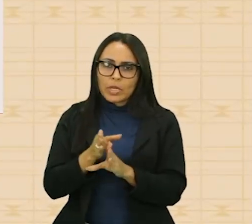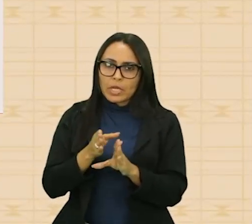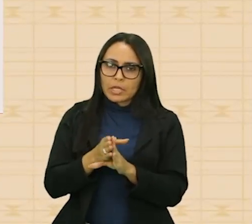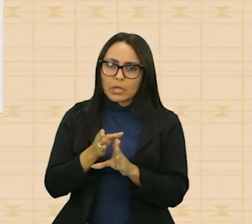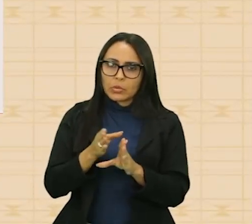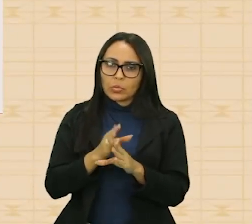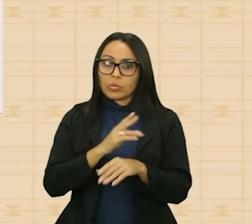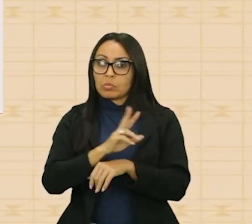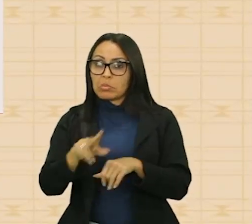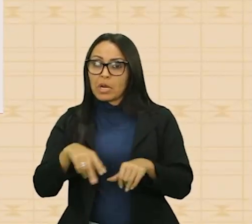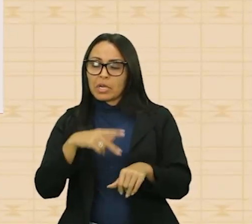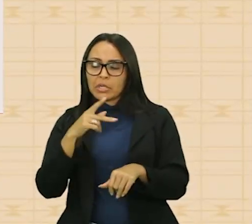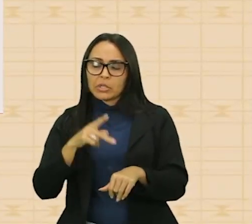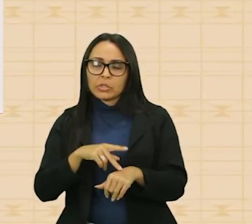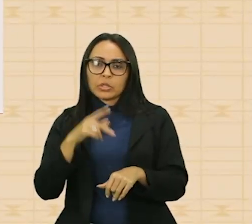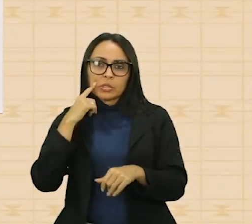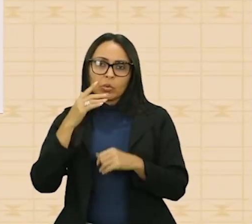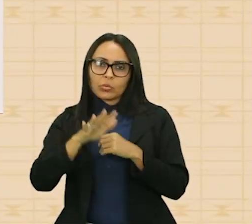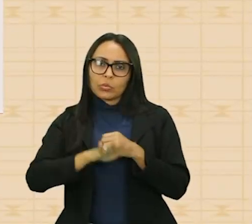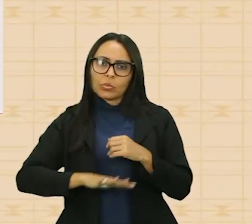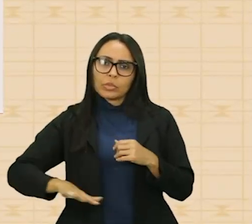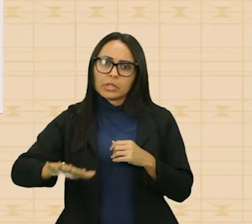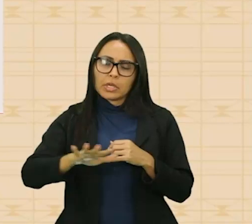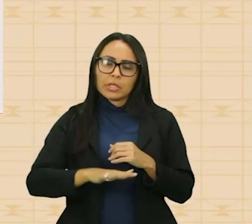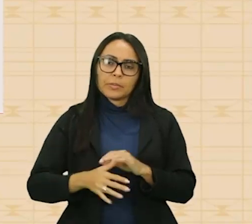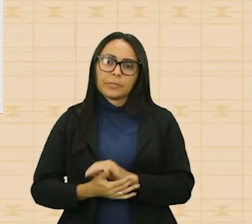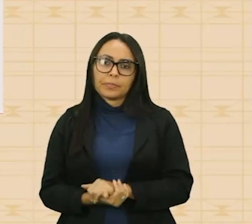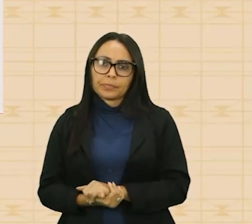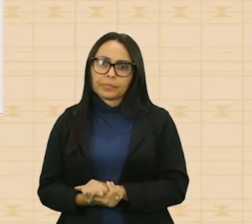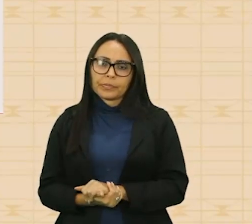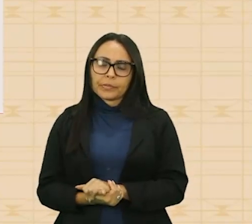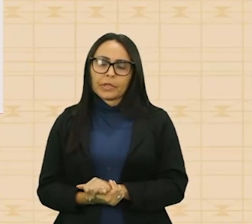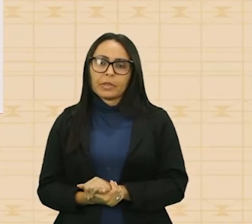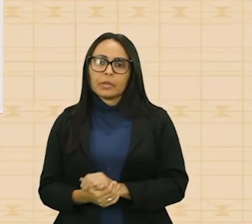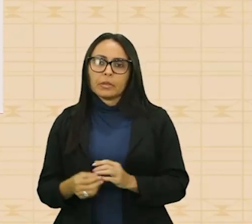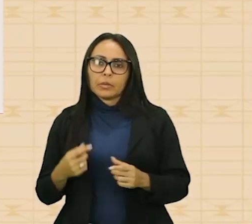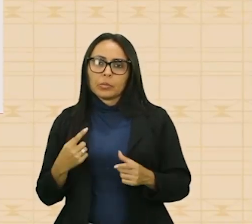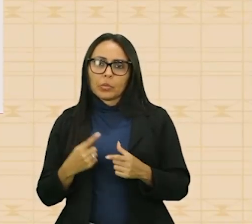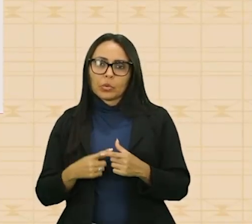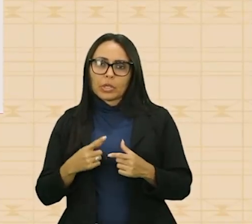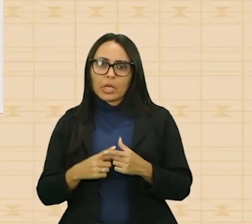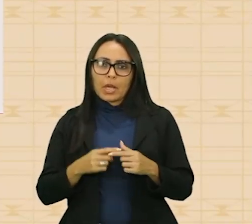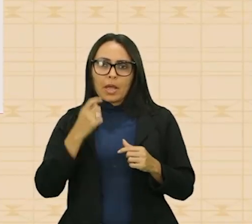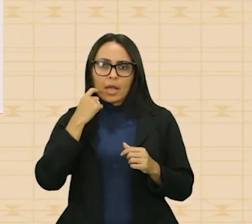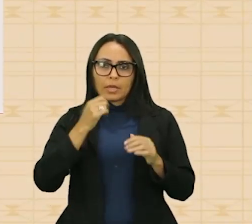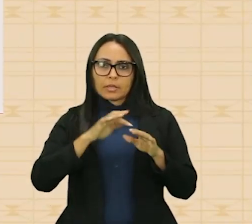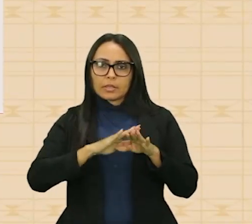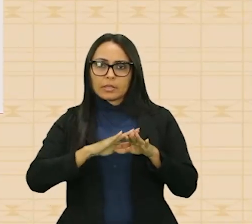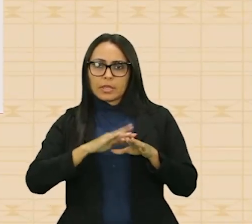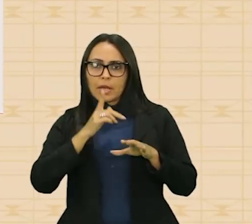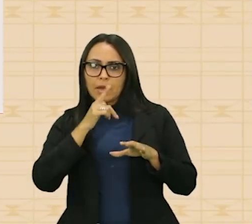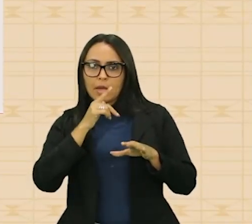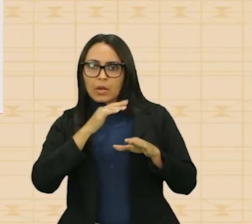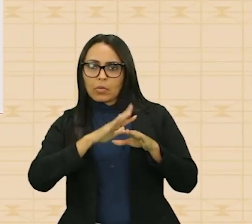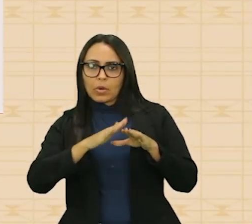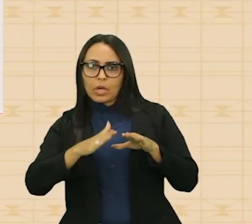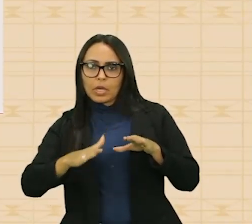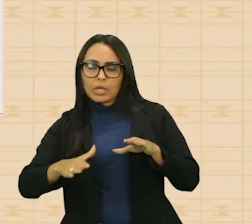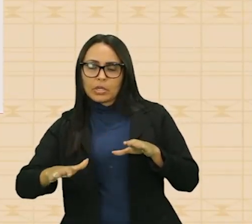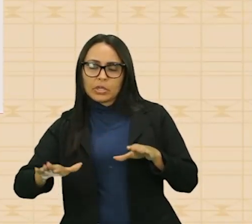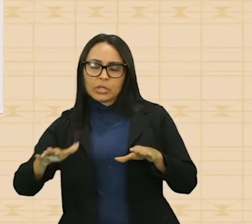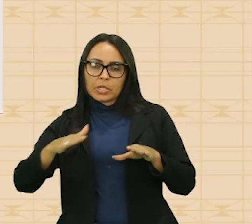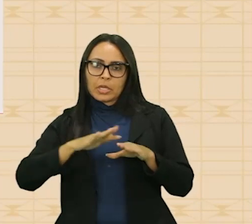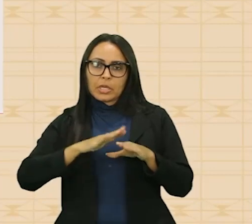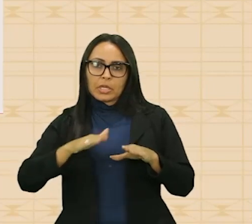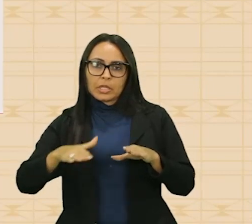inteiro, do continente inteiro. Por quê? As águas que evaporam ali no Oceano Atlântico, elas são levadas,